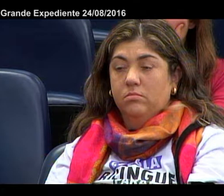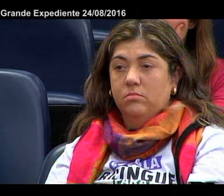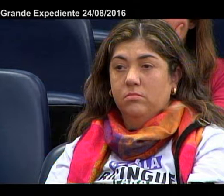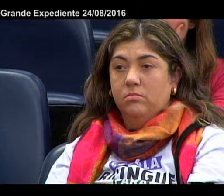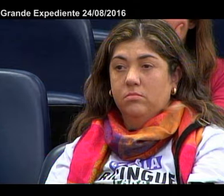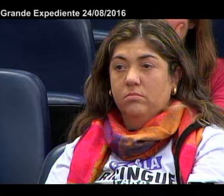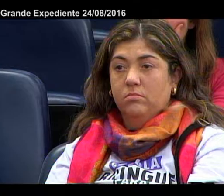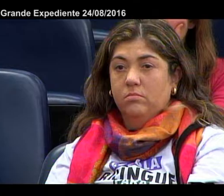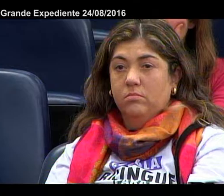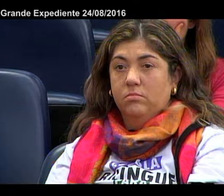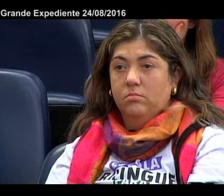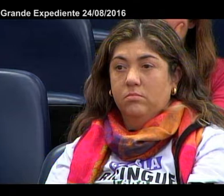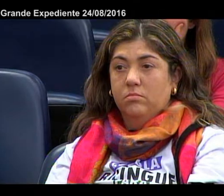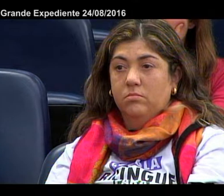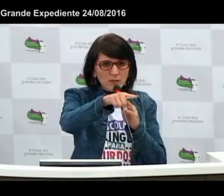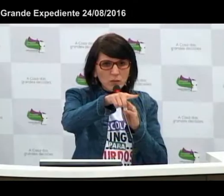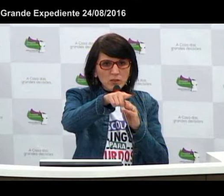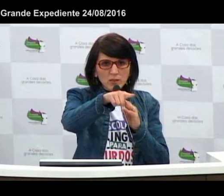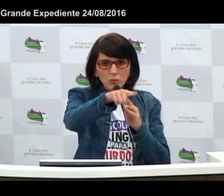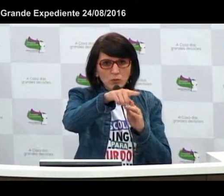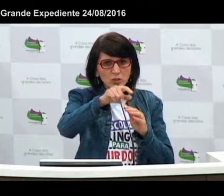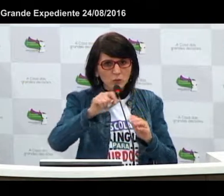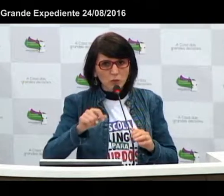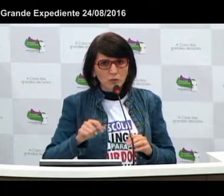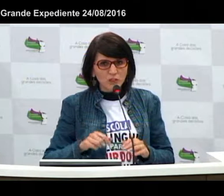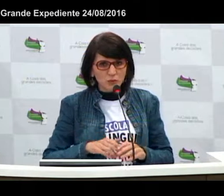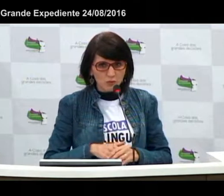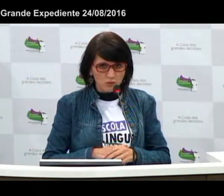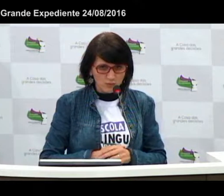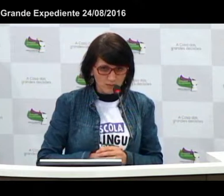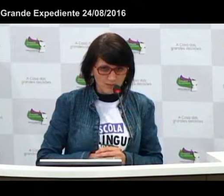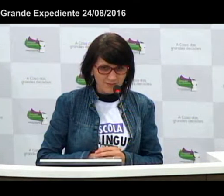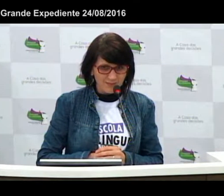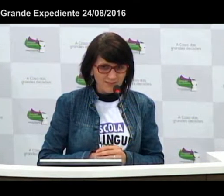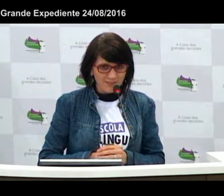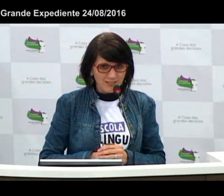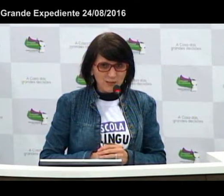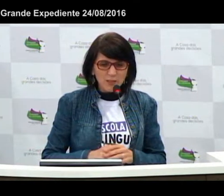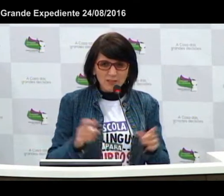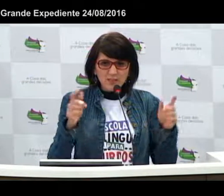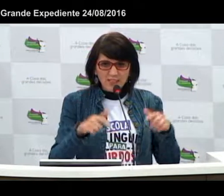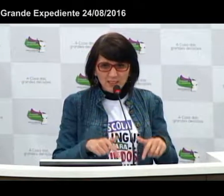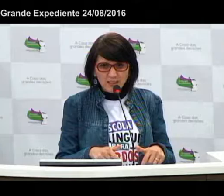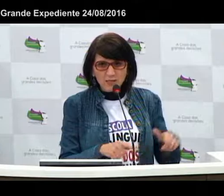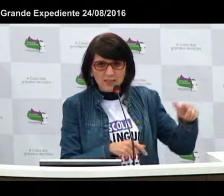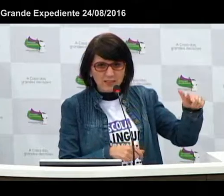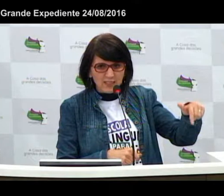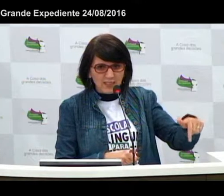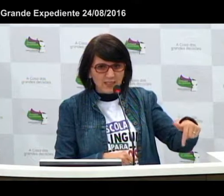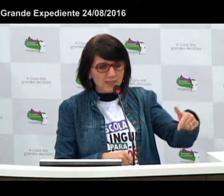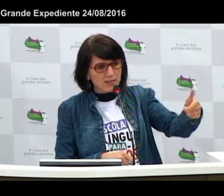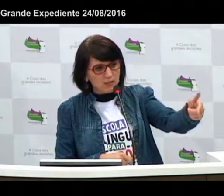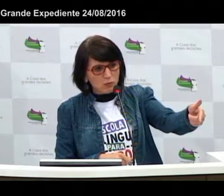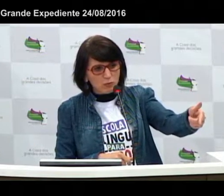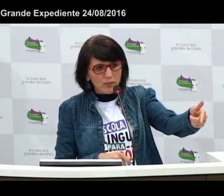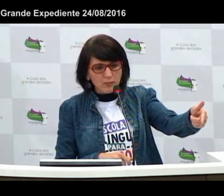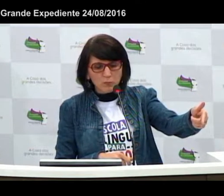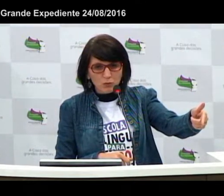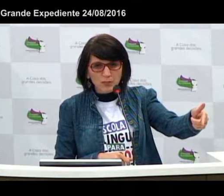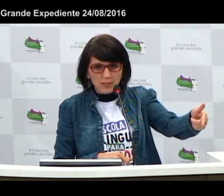problema ou a deficiência não estão nos seus ouvidos, mas estariam nesta casa se